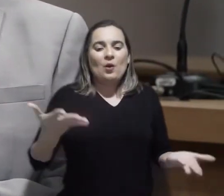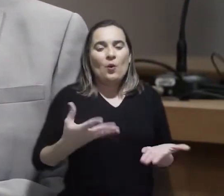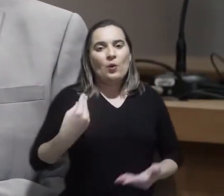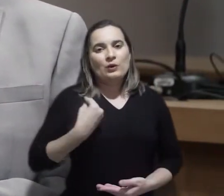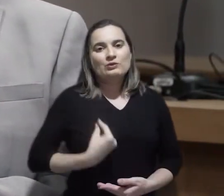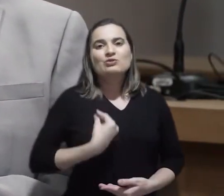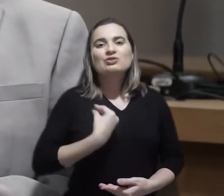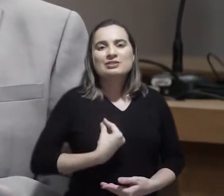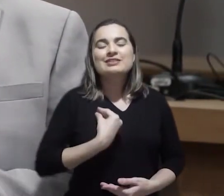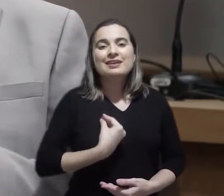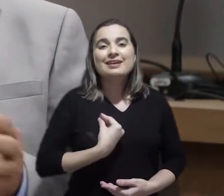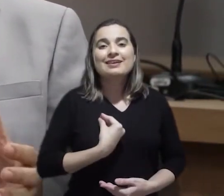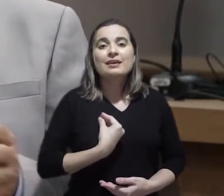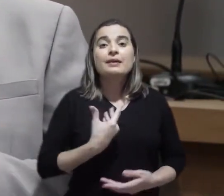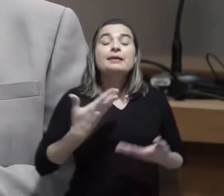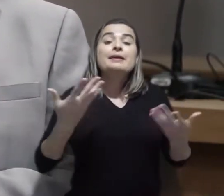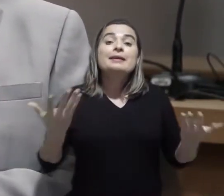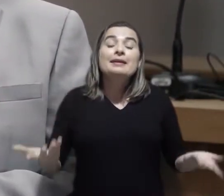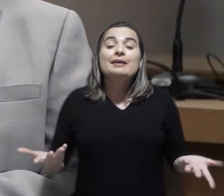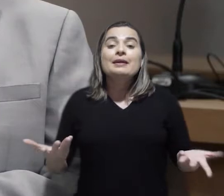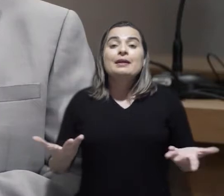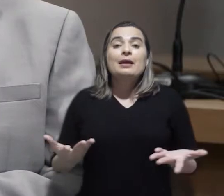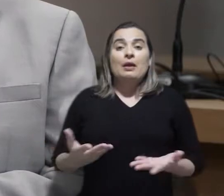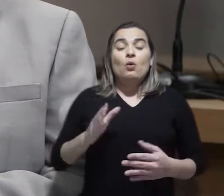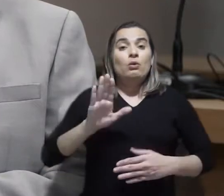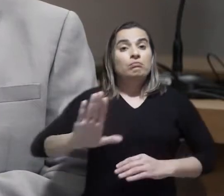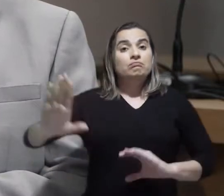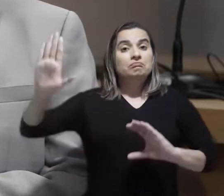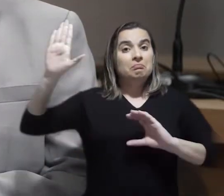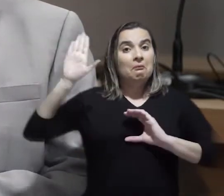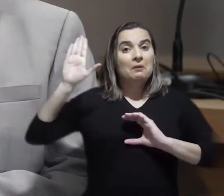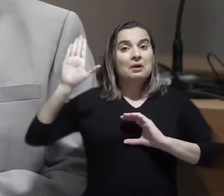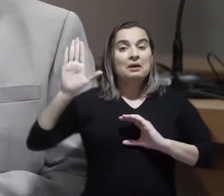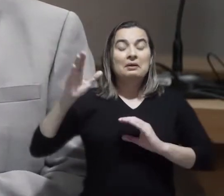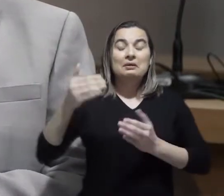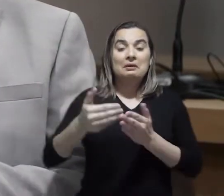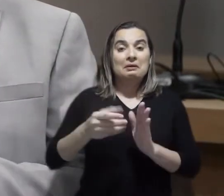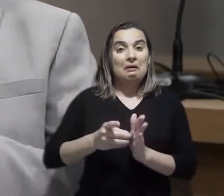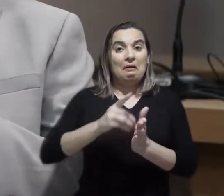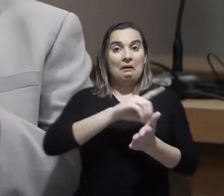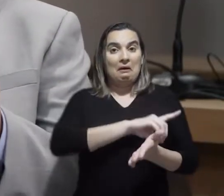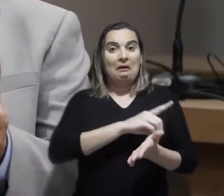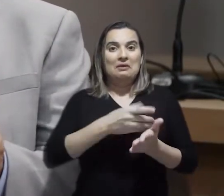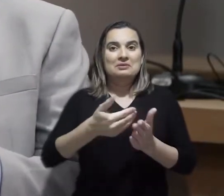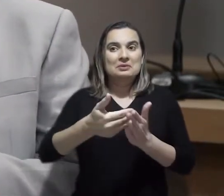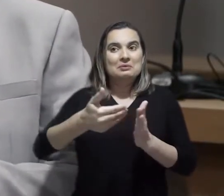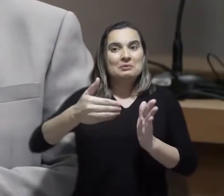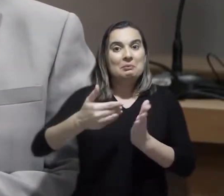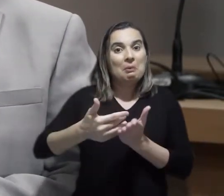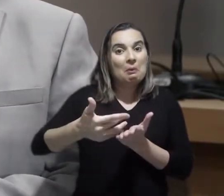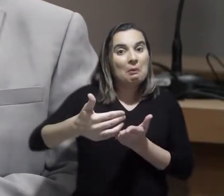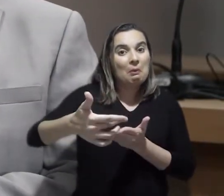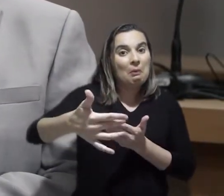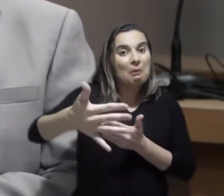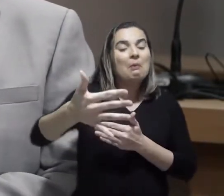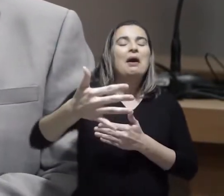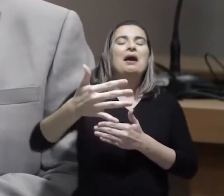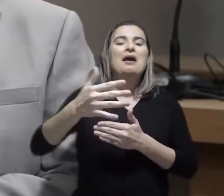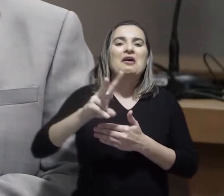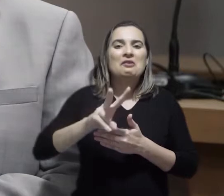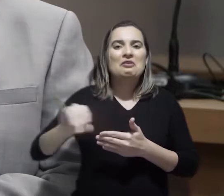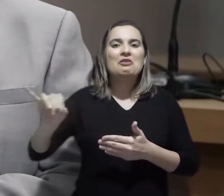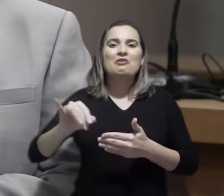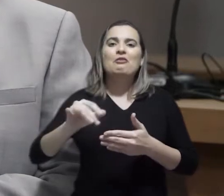seu programa. E o pré-candidato, nesse período de pré-campanha, que cada vez mais vai se aproximar